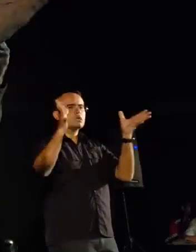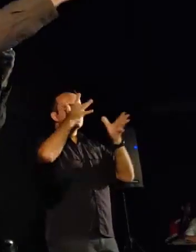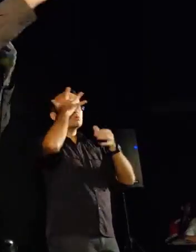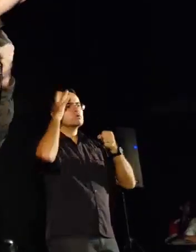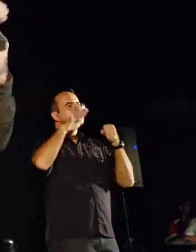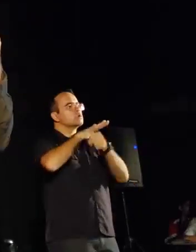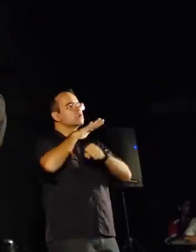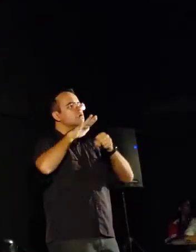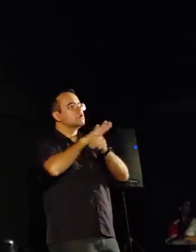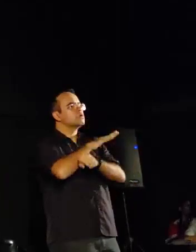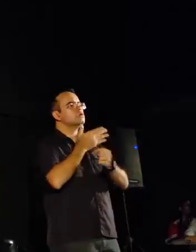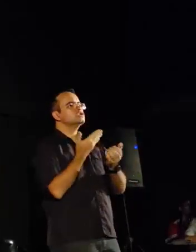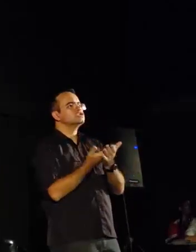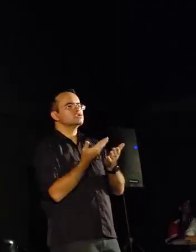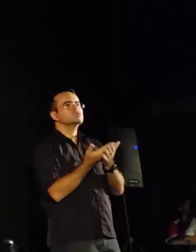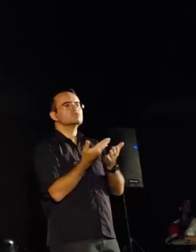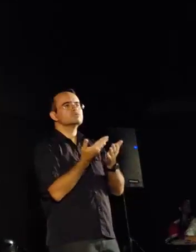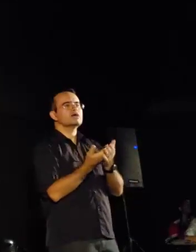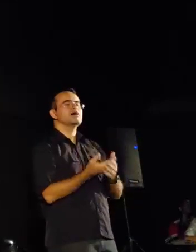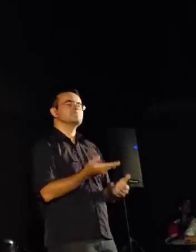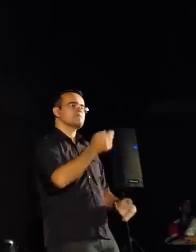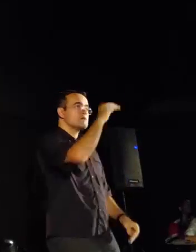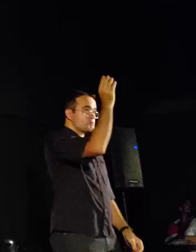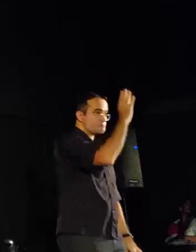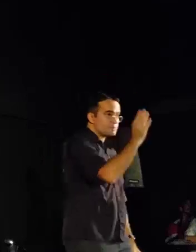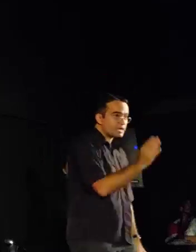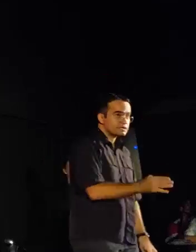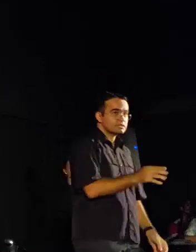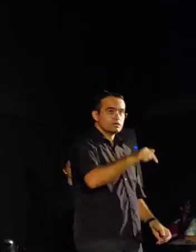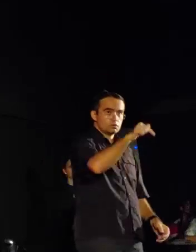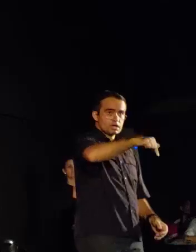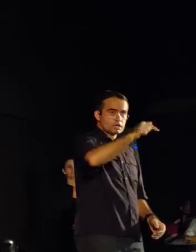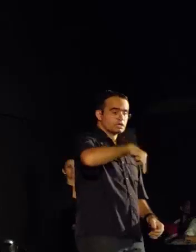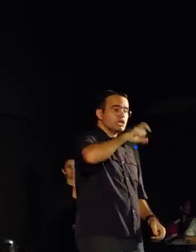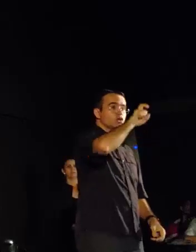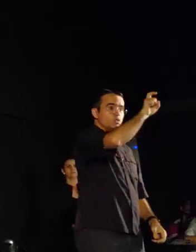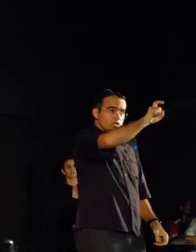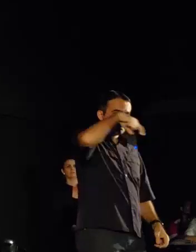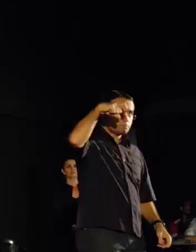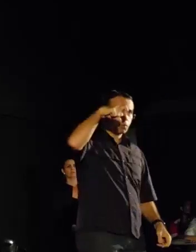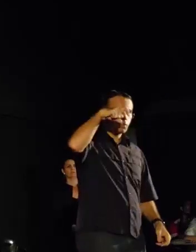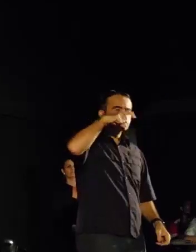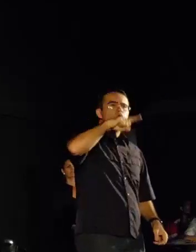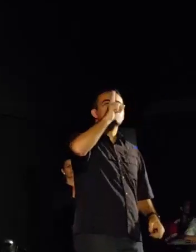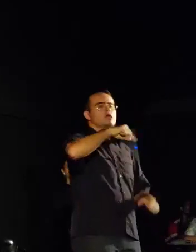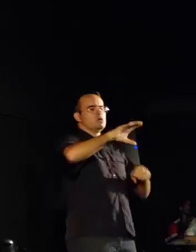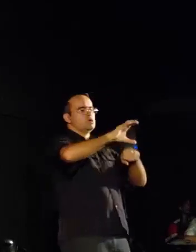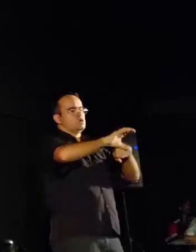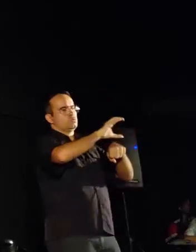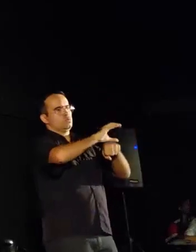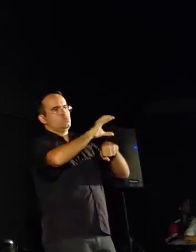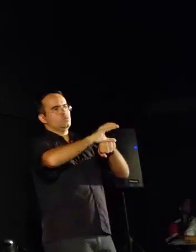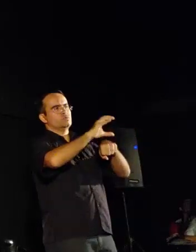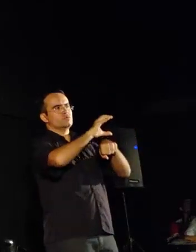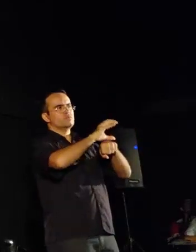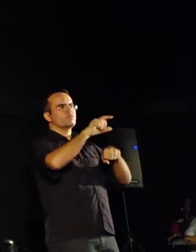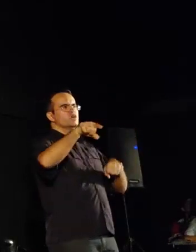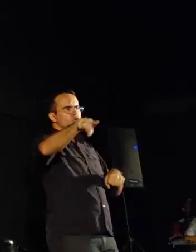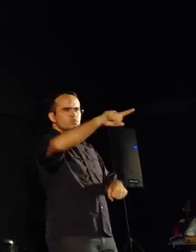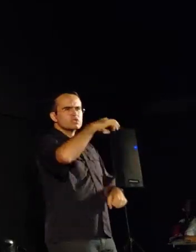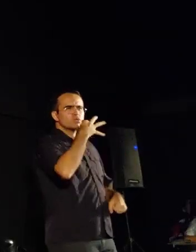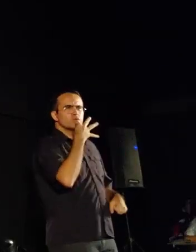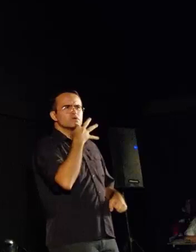o imposto sobre grande fortuna é um imposto constitucional. Vocês já conheceram alguém que pagou imposto sobre grande fortuna nesse